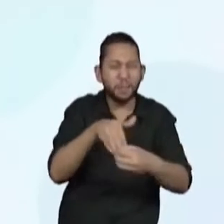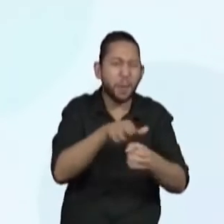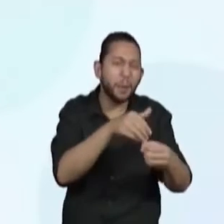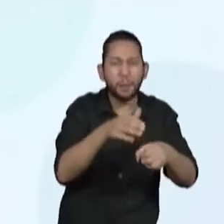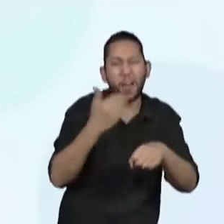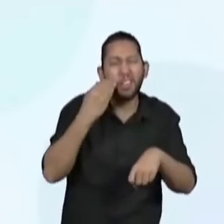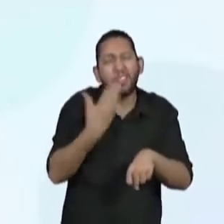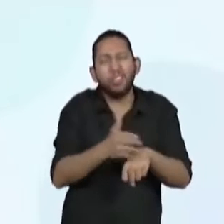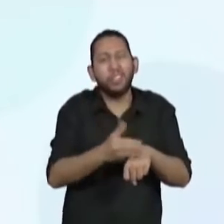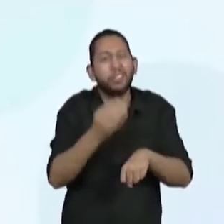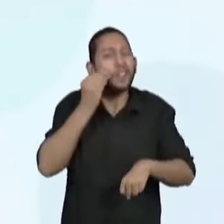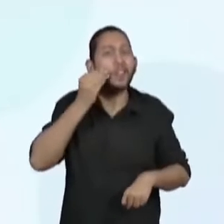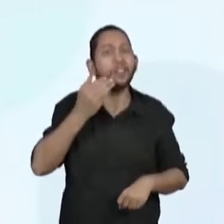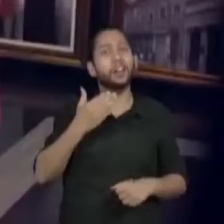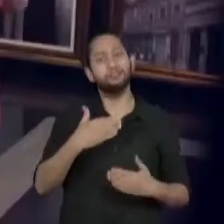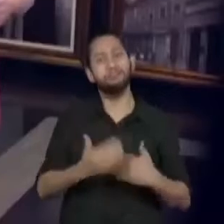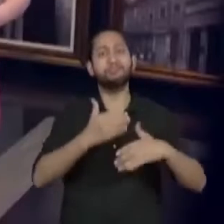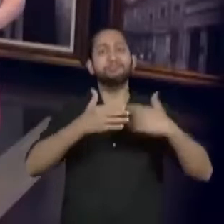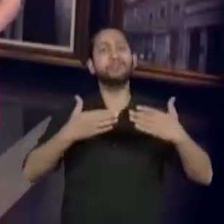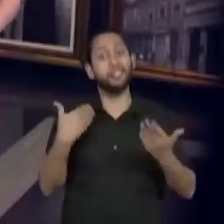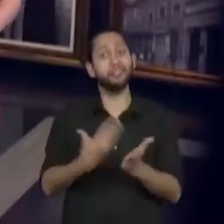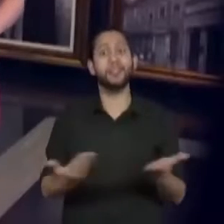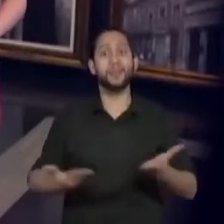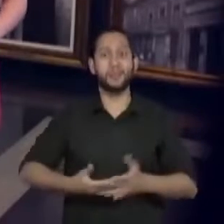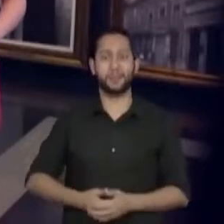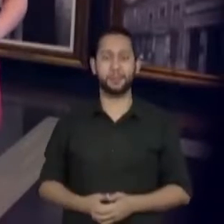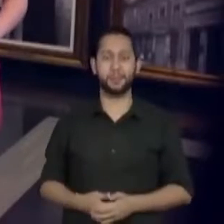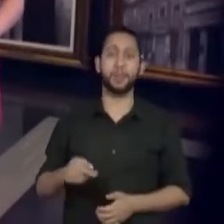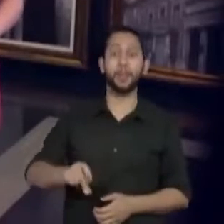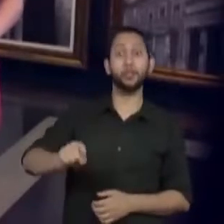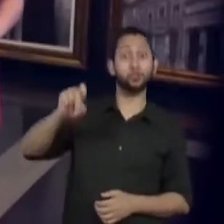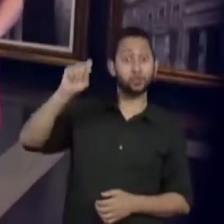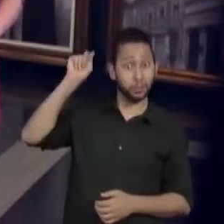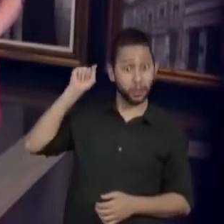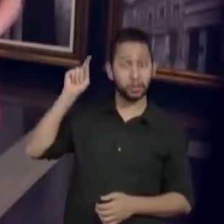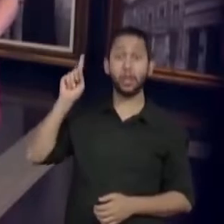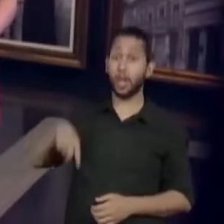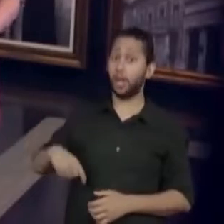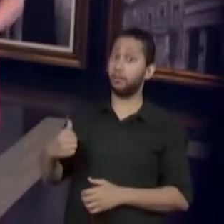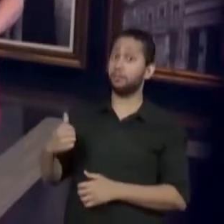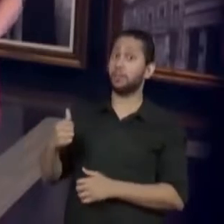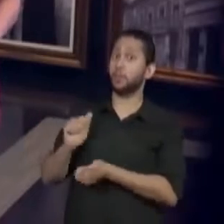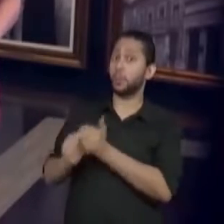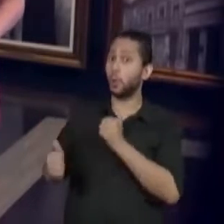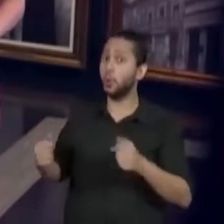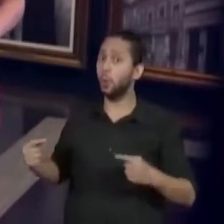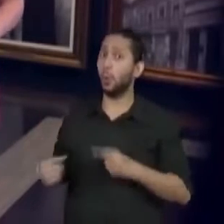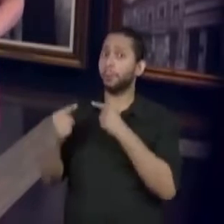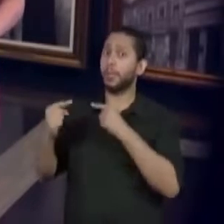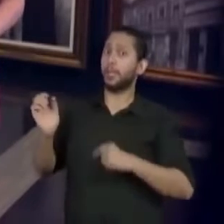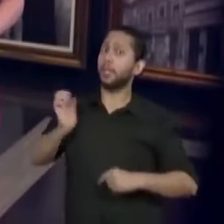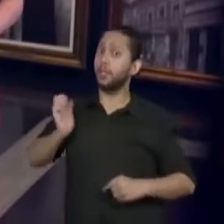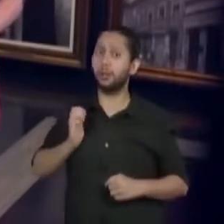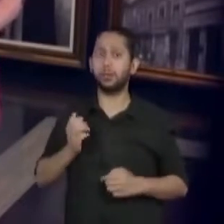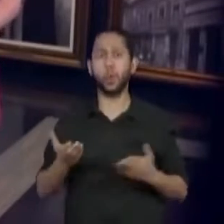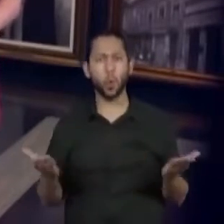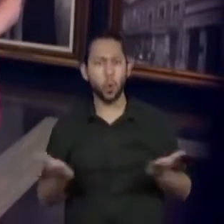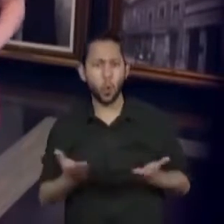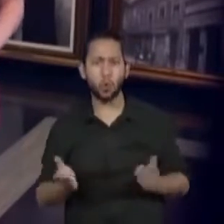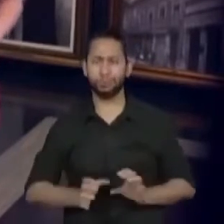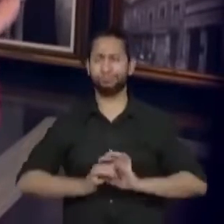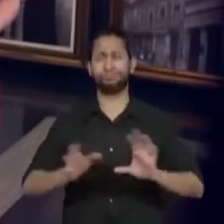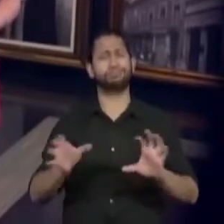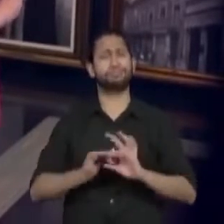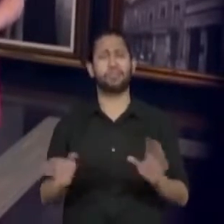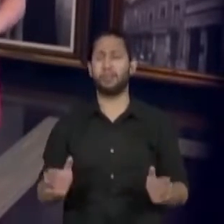o futebol. Isso mesmo, e apesar de antigamente, né, ele ser um esporte praticado pela elite, hoje em dia já não é mais assim, né? E nós